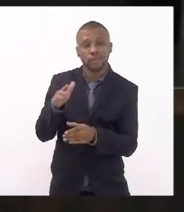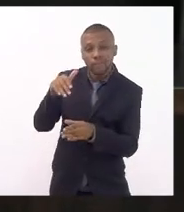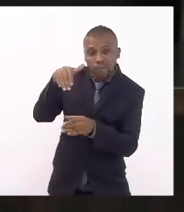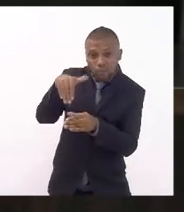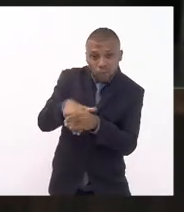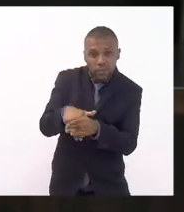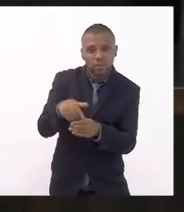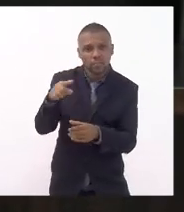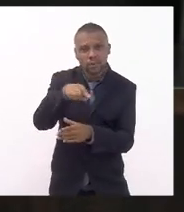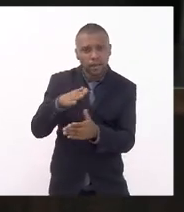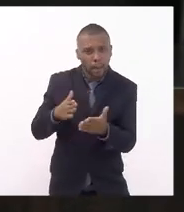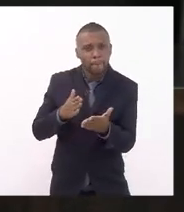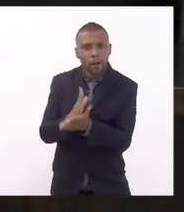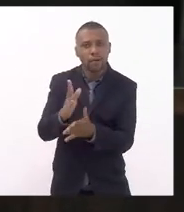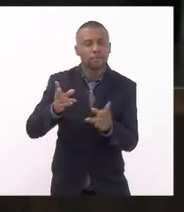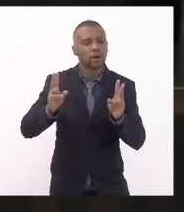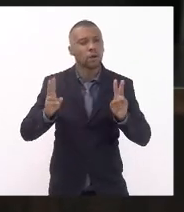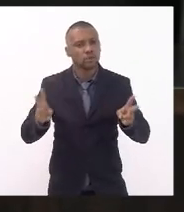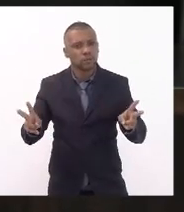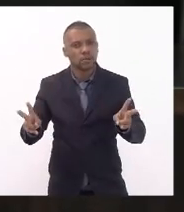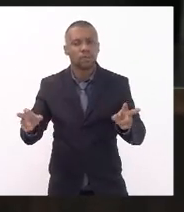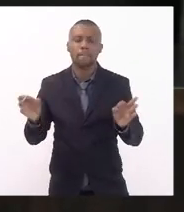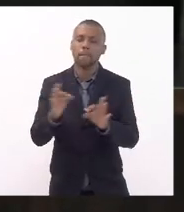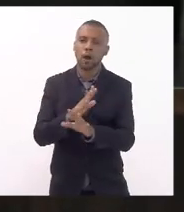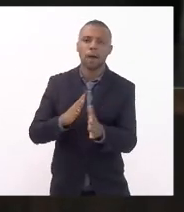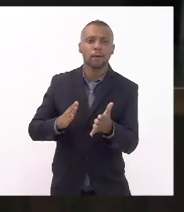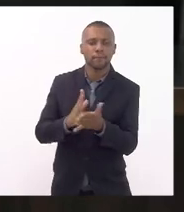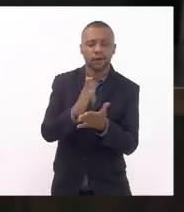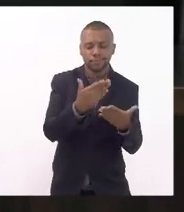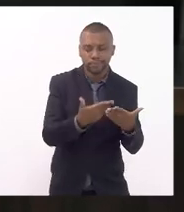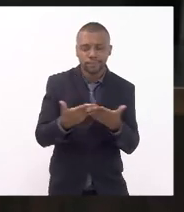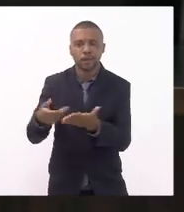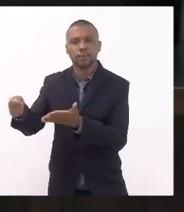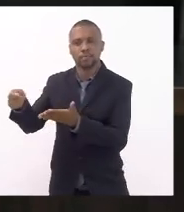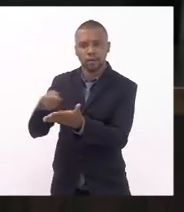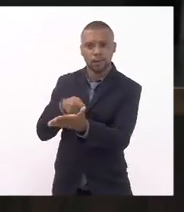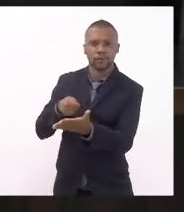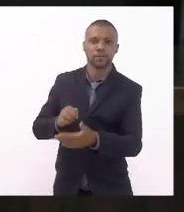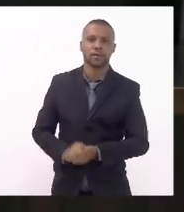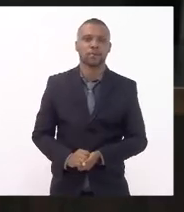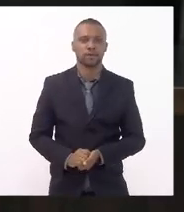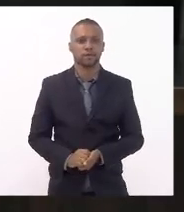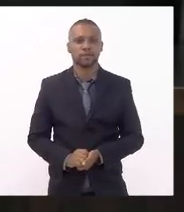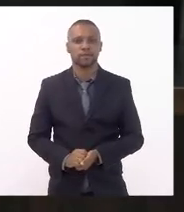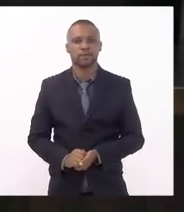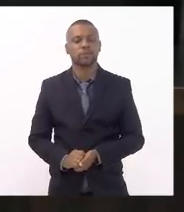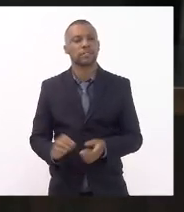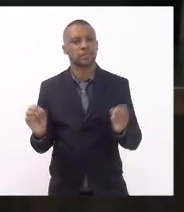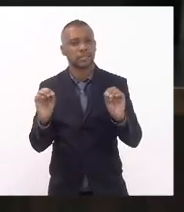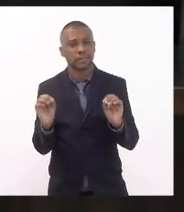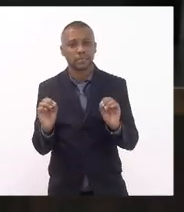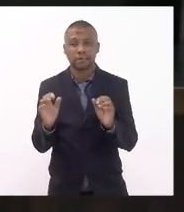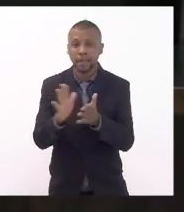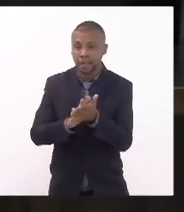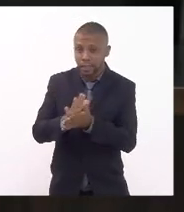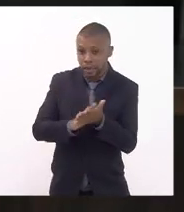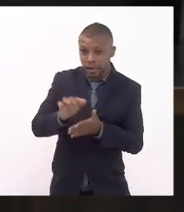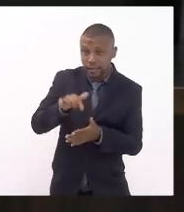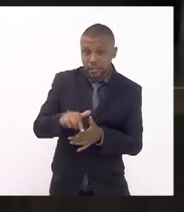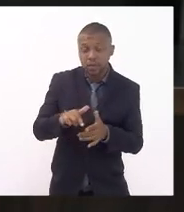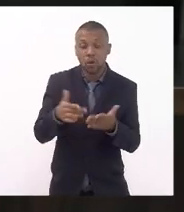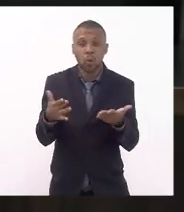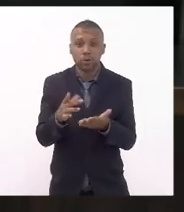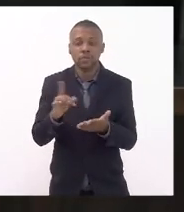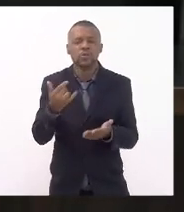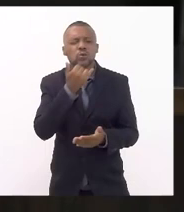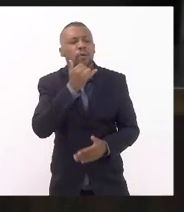votação, os senhores que aprovam permaneçam como estão aprovados, vai ao autógrafo. Nada mais a tratar a ordem do dia, a presidência, antes